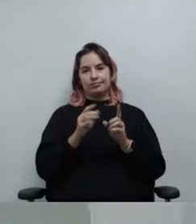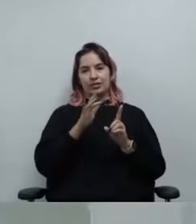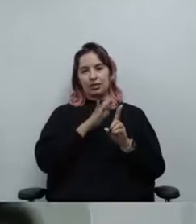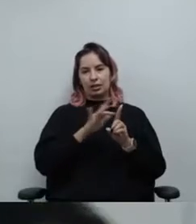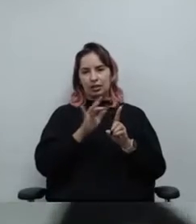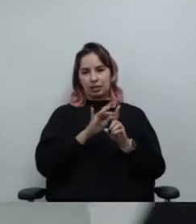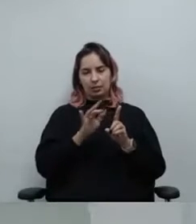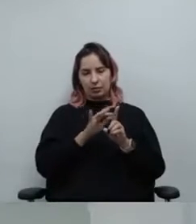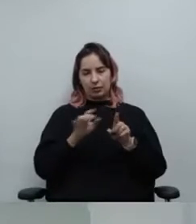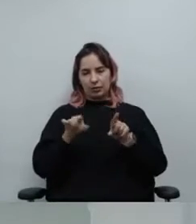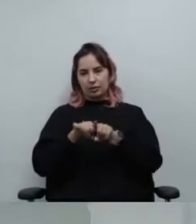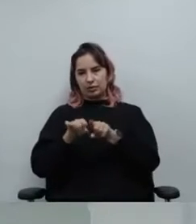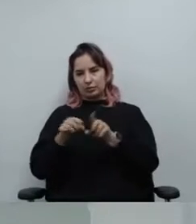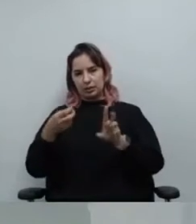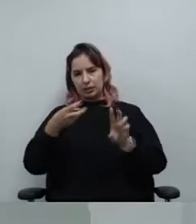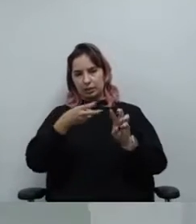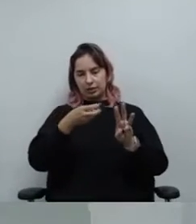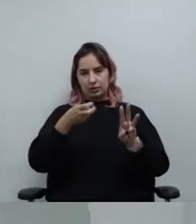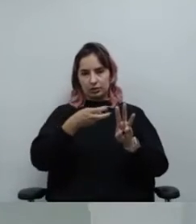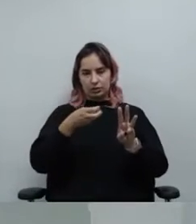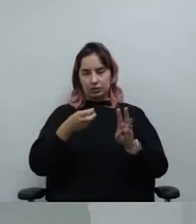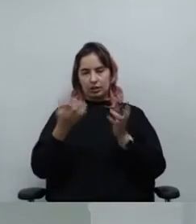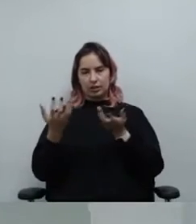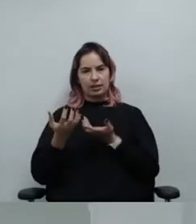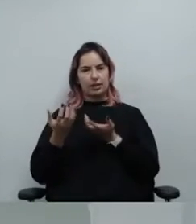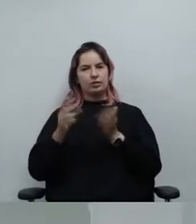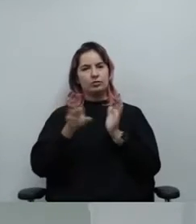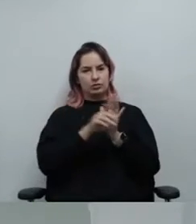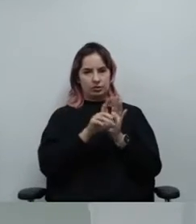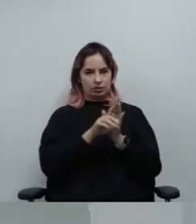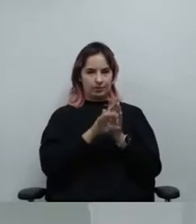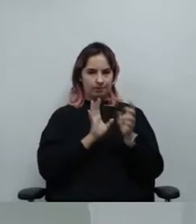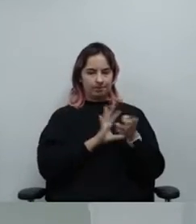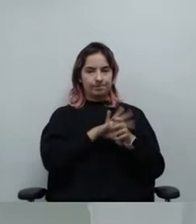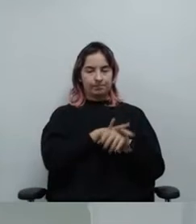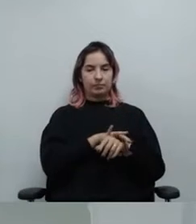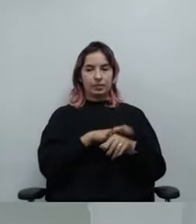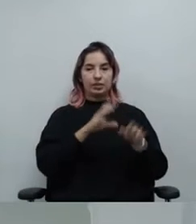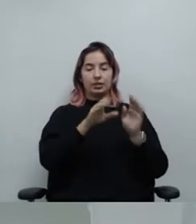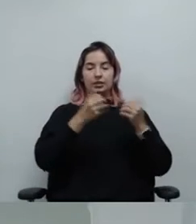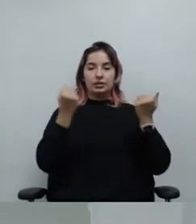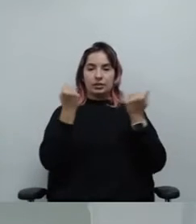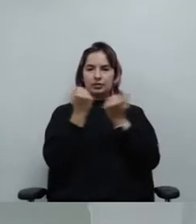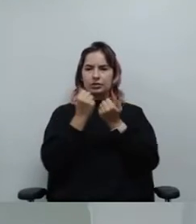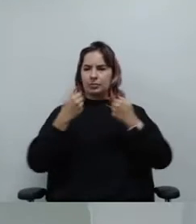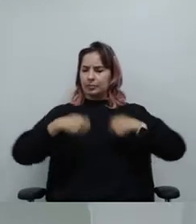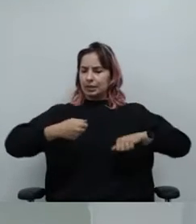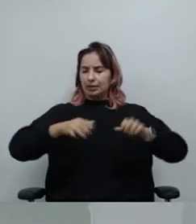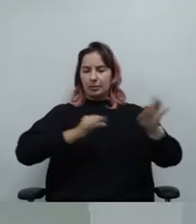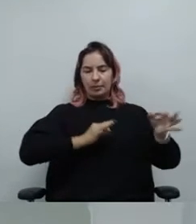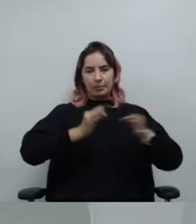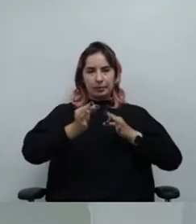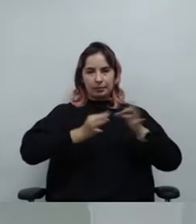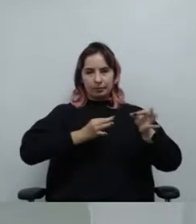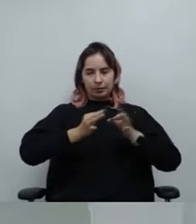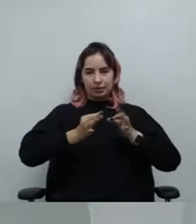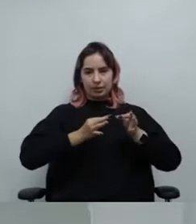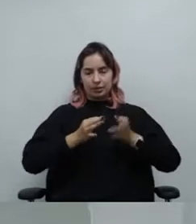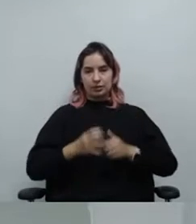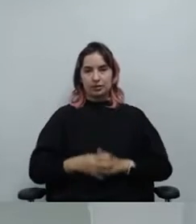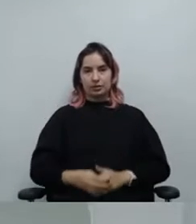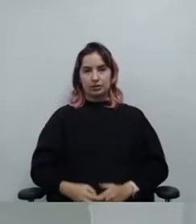né, estão hoje buscando seus direitos, e a Defensoria tem que estar preparada